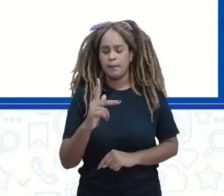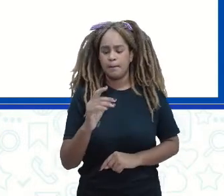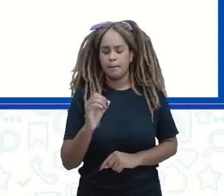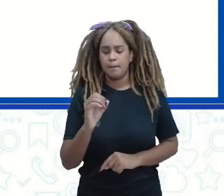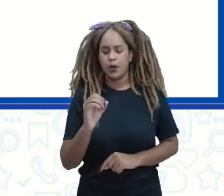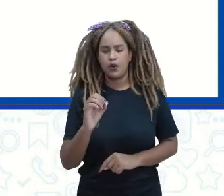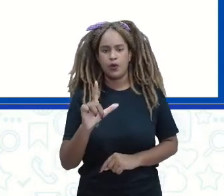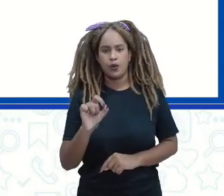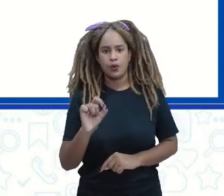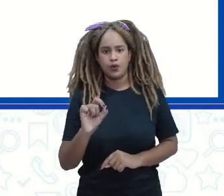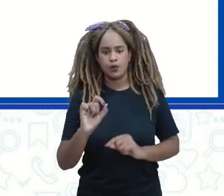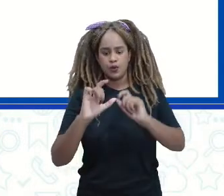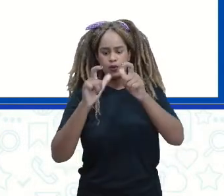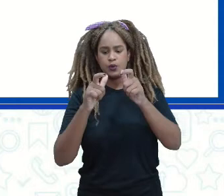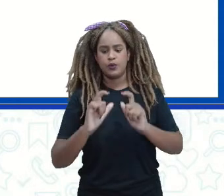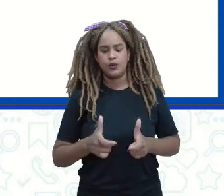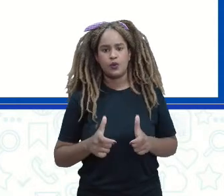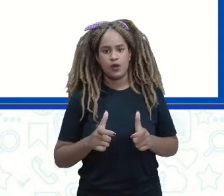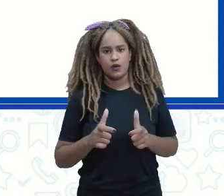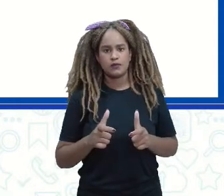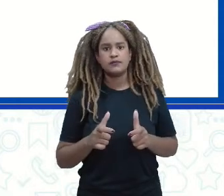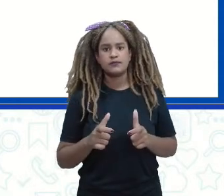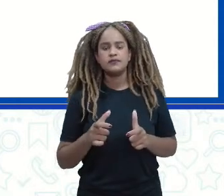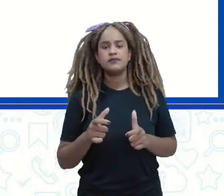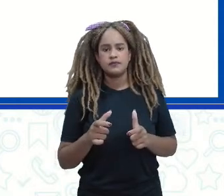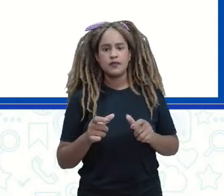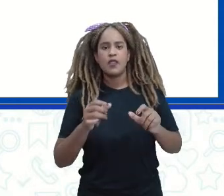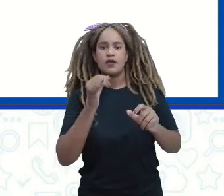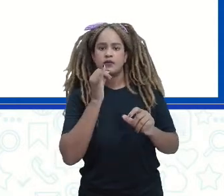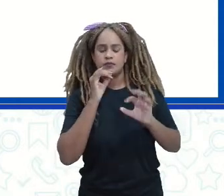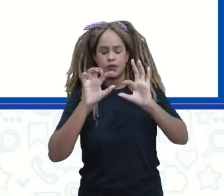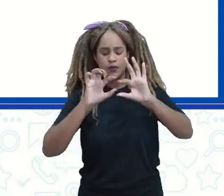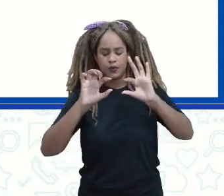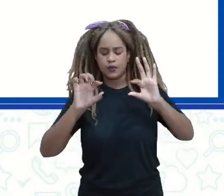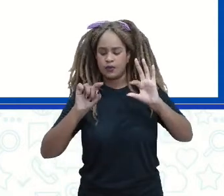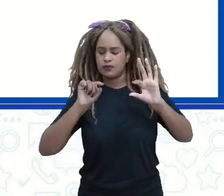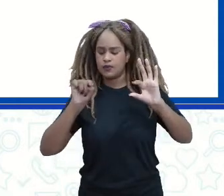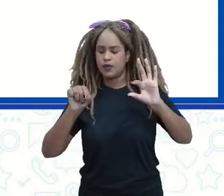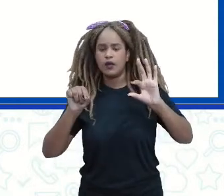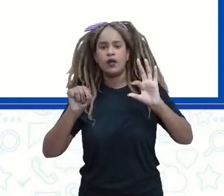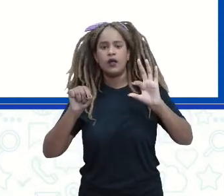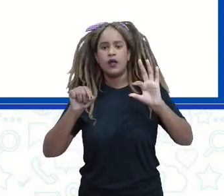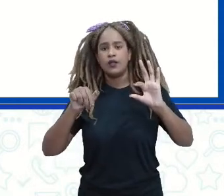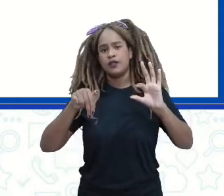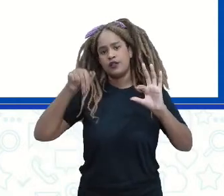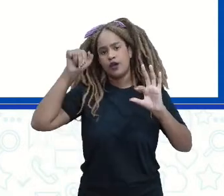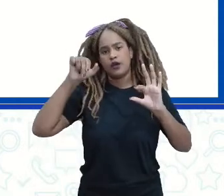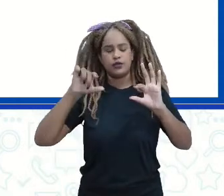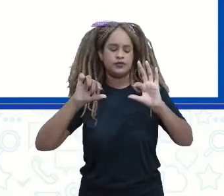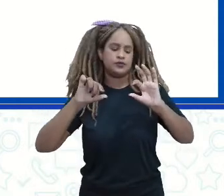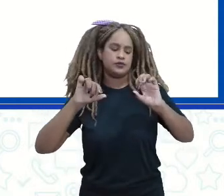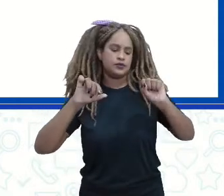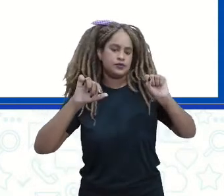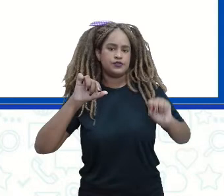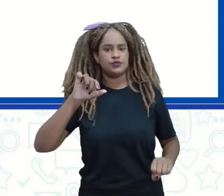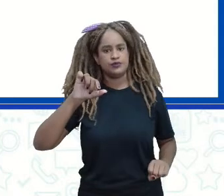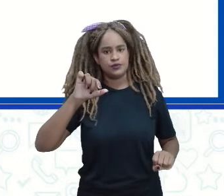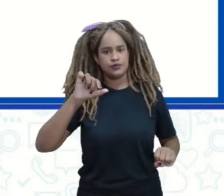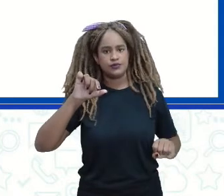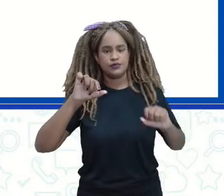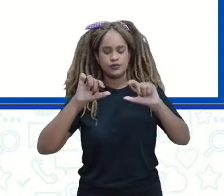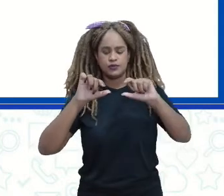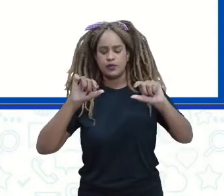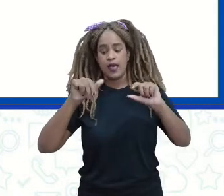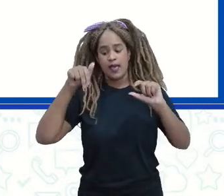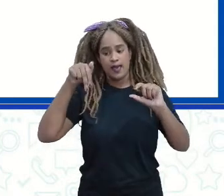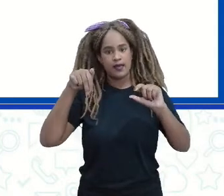polos, né? Ou seja, as extremidades desse ímã. Então, polo norte, polo sul. Polo norte é o